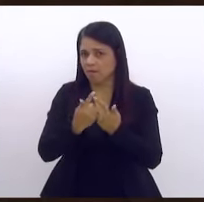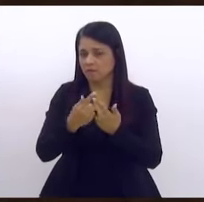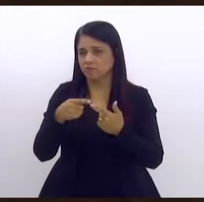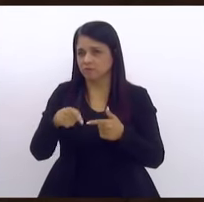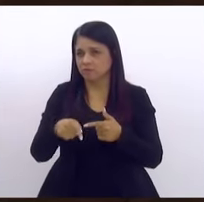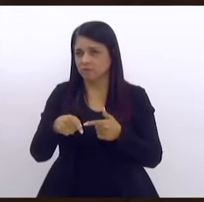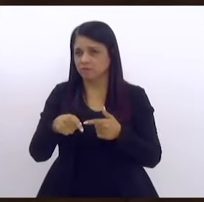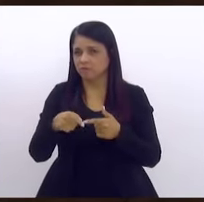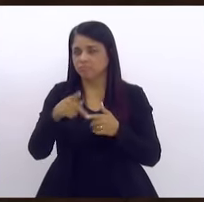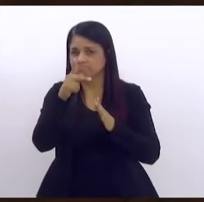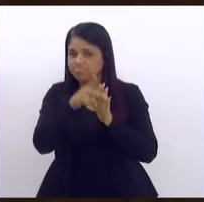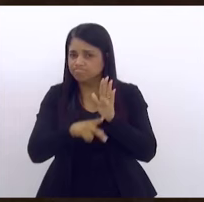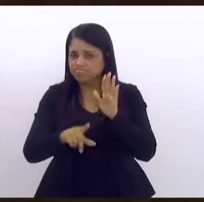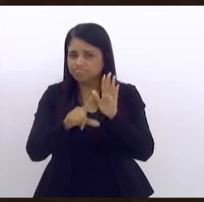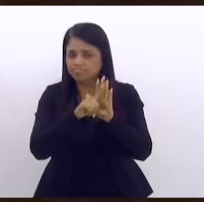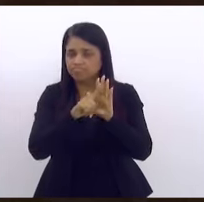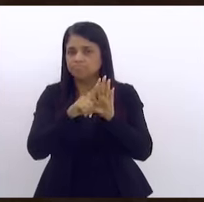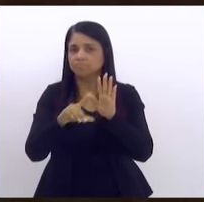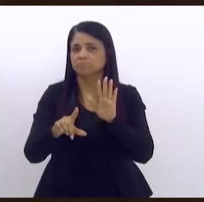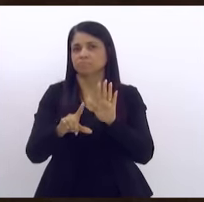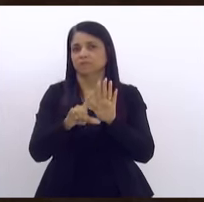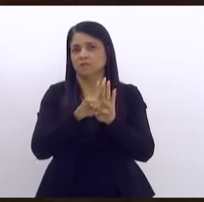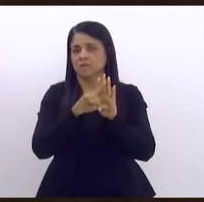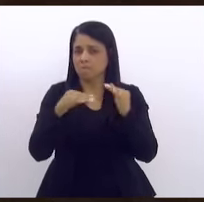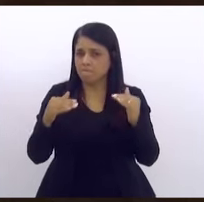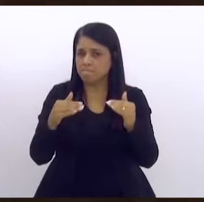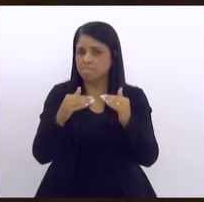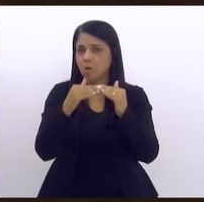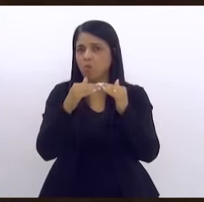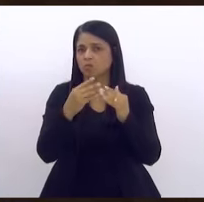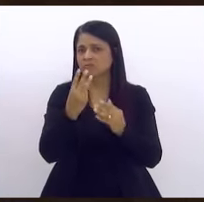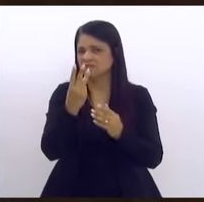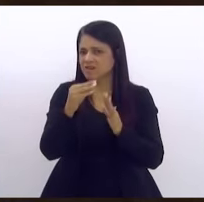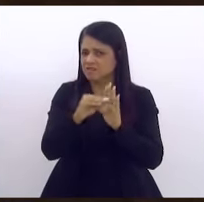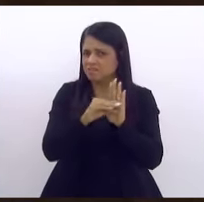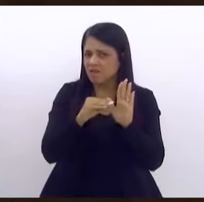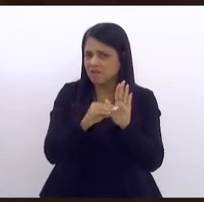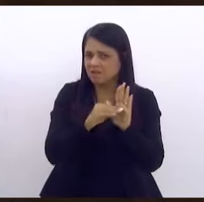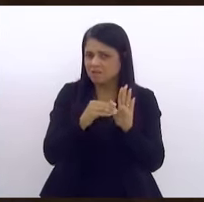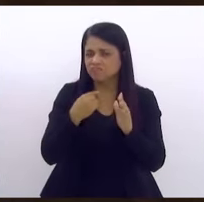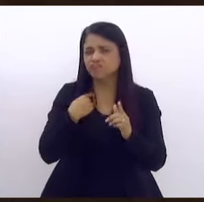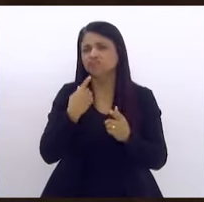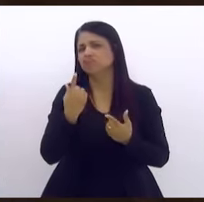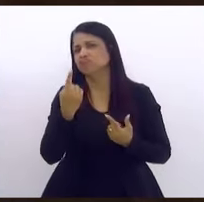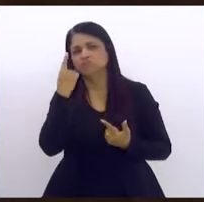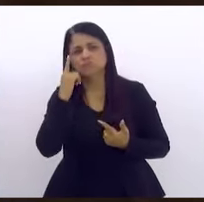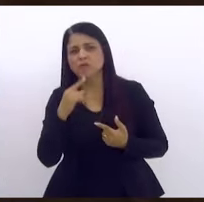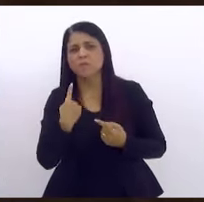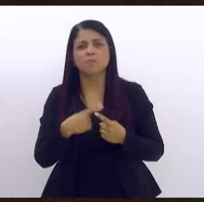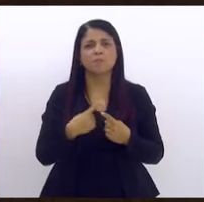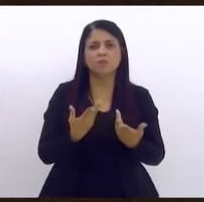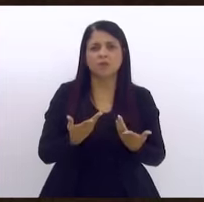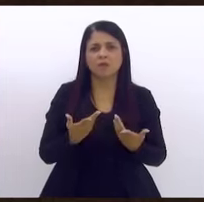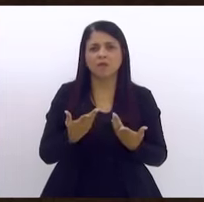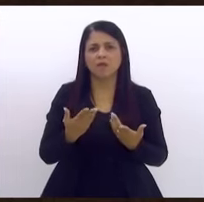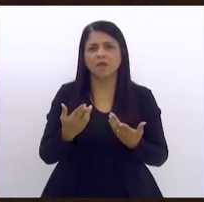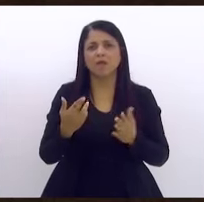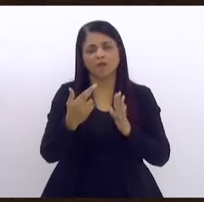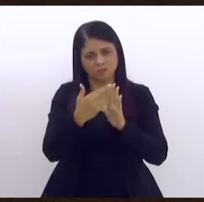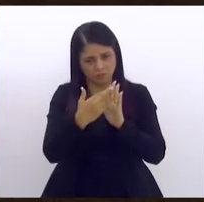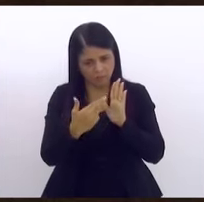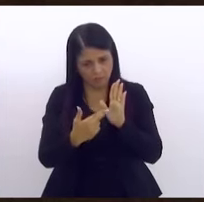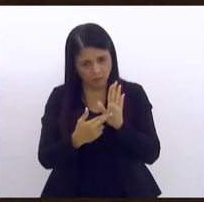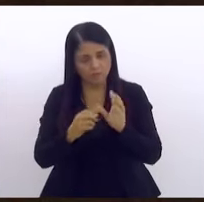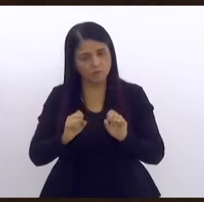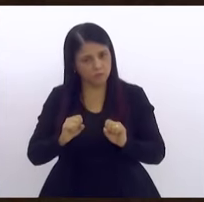revogação de uma compilação importante de legislação, vem três emendas, que a gente não sabe a título de quê, porque, claro, são regimentais, eu vou